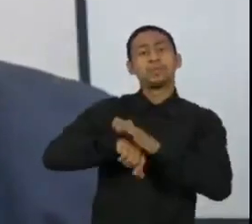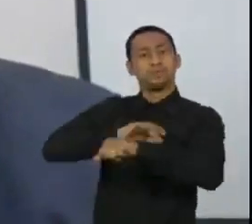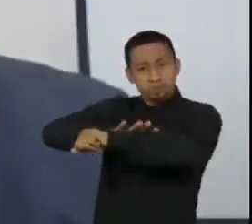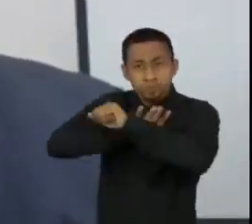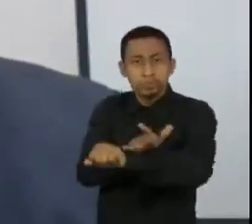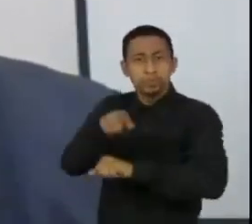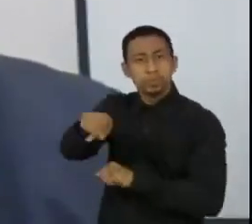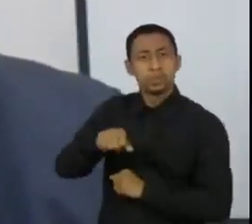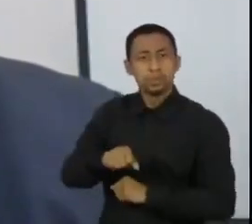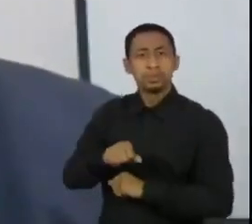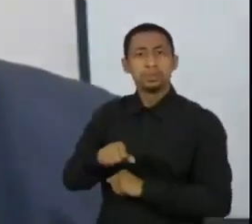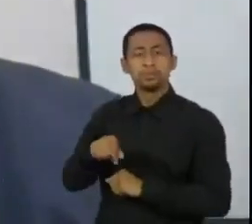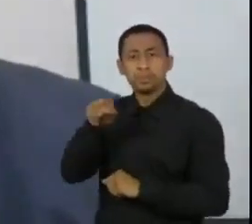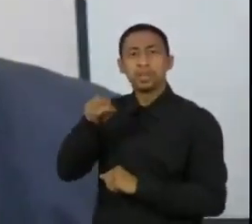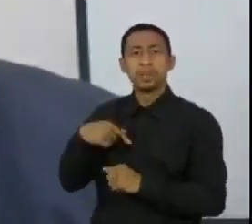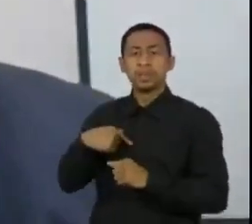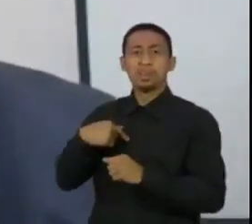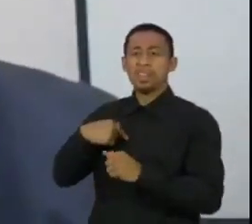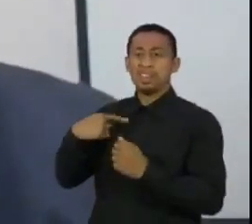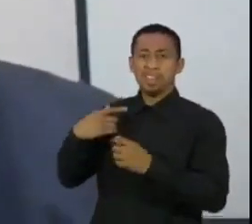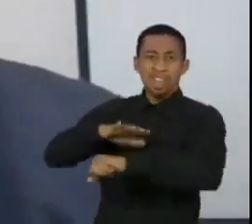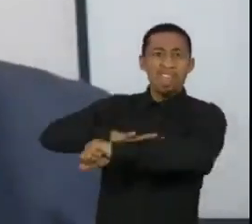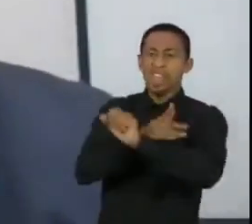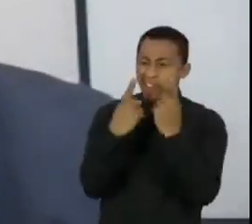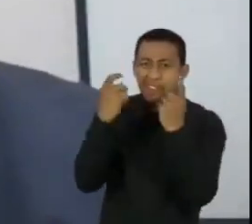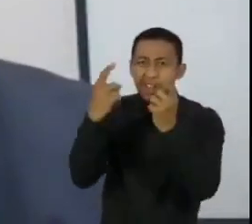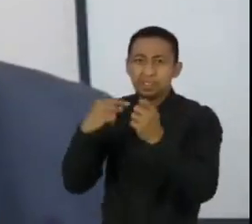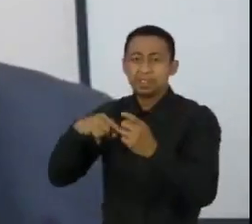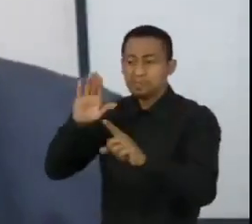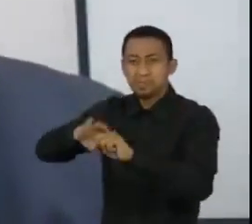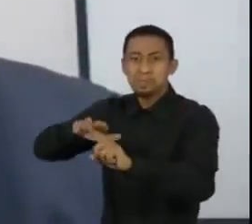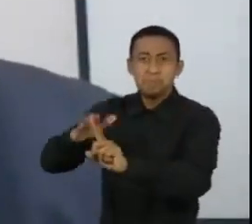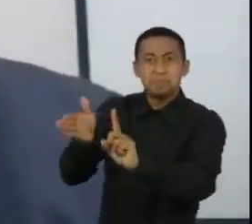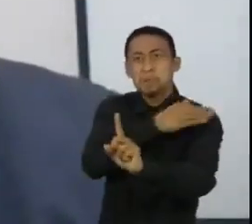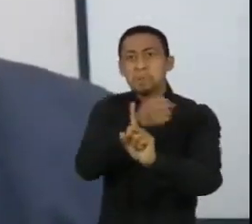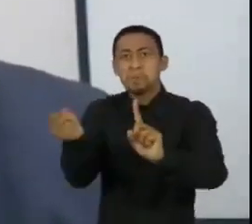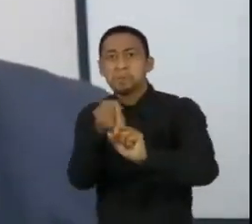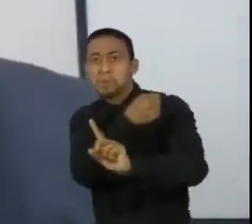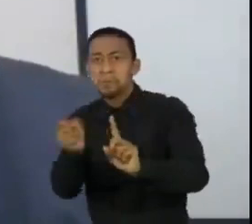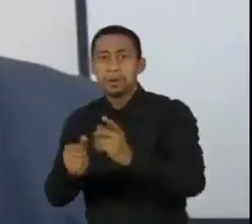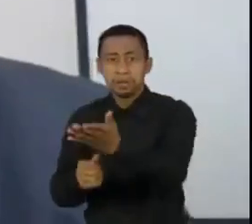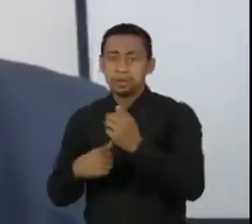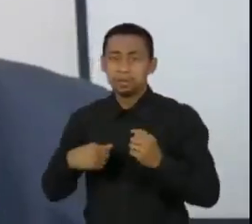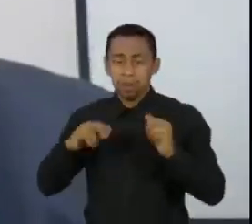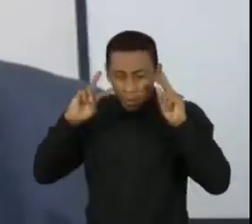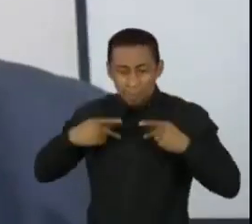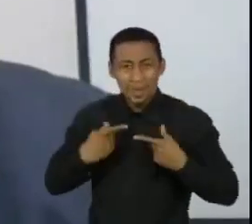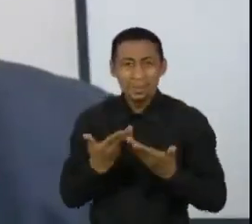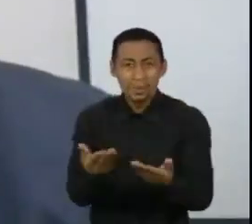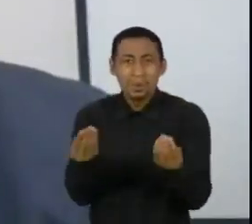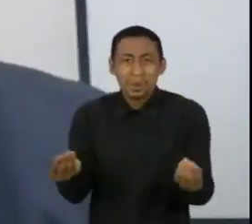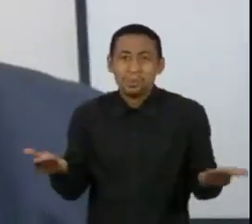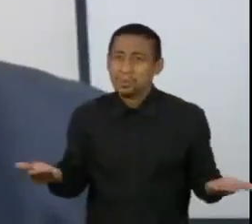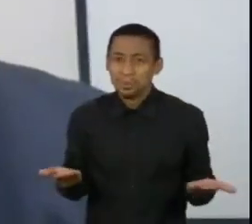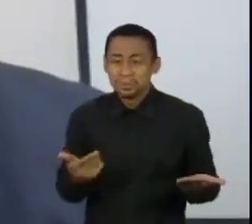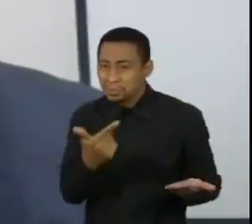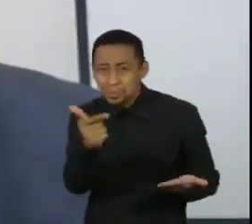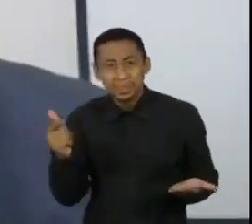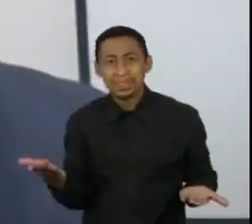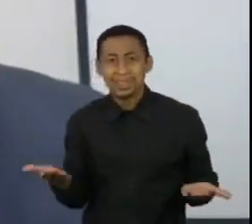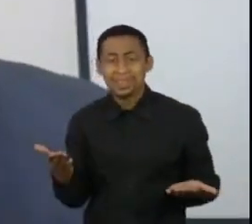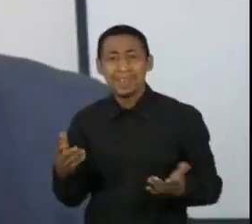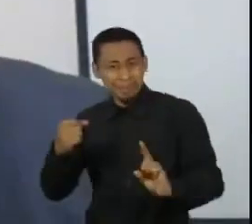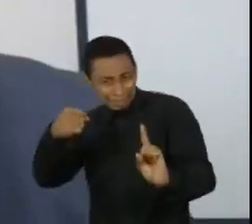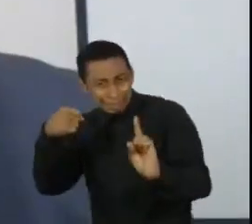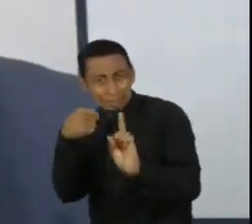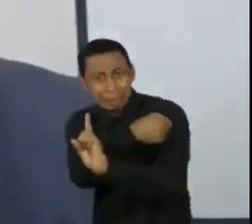racial como motivação por essa abordagem equivocada, desumana, absolutamente desumana. Desferir um